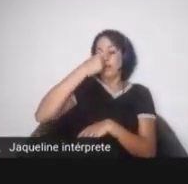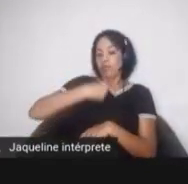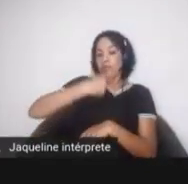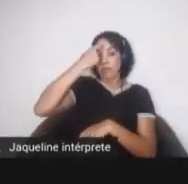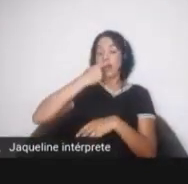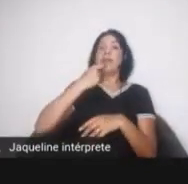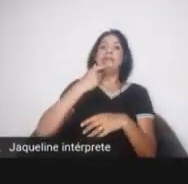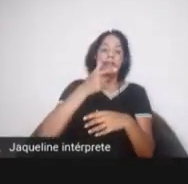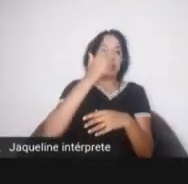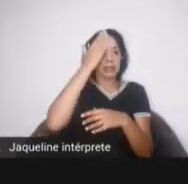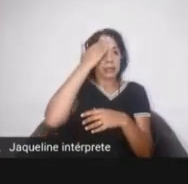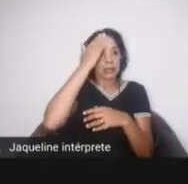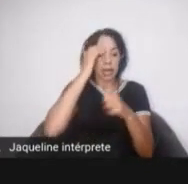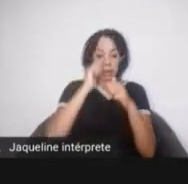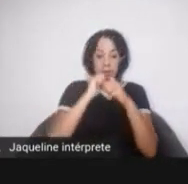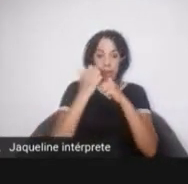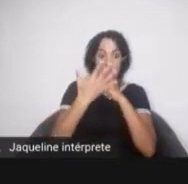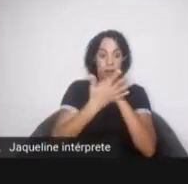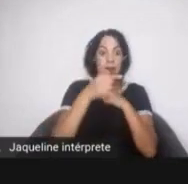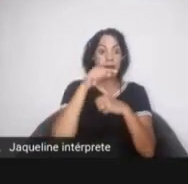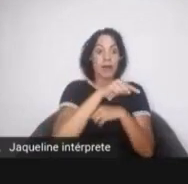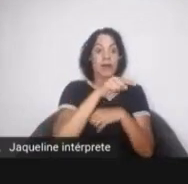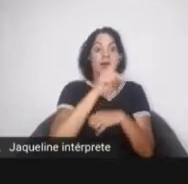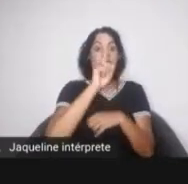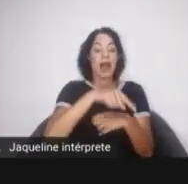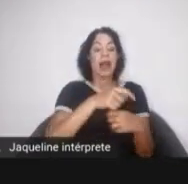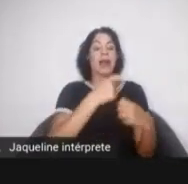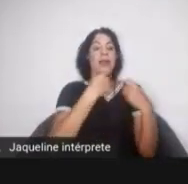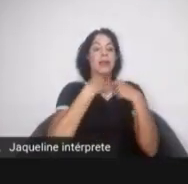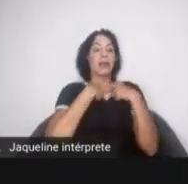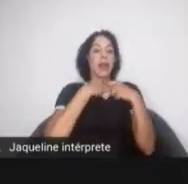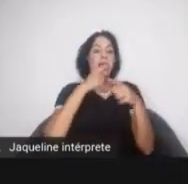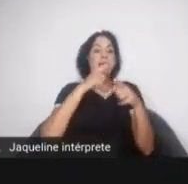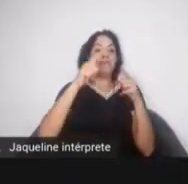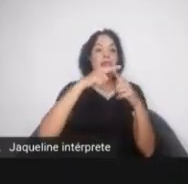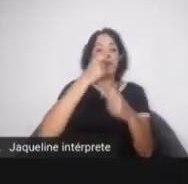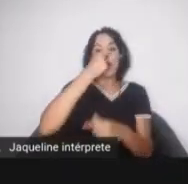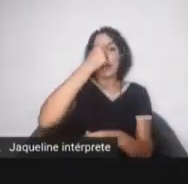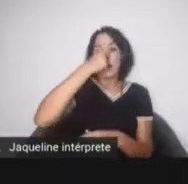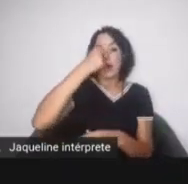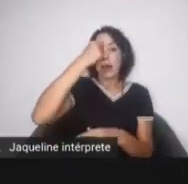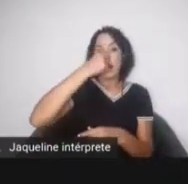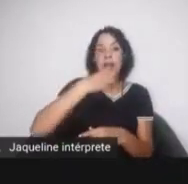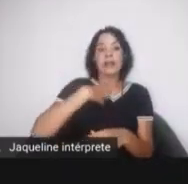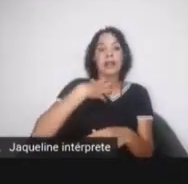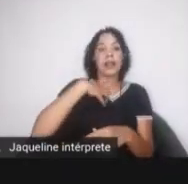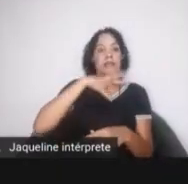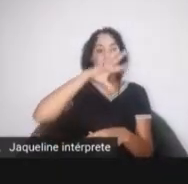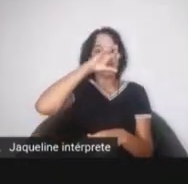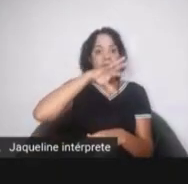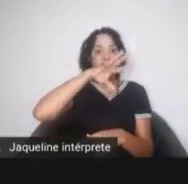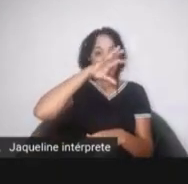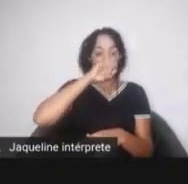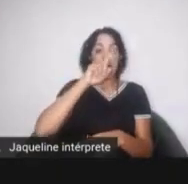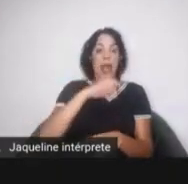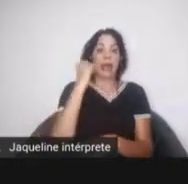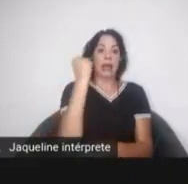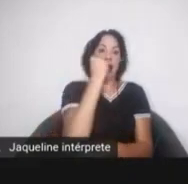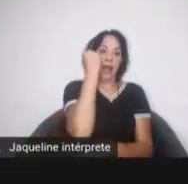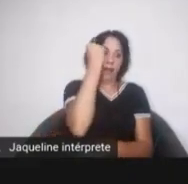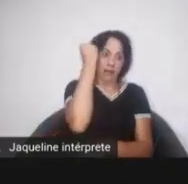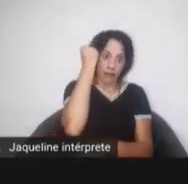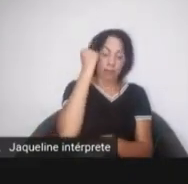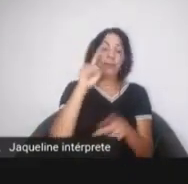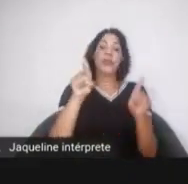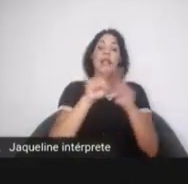Covid-19 é uma SARA, uma síndrome respiratória grave, e em hospitais graves, né, de internações